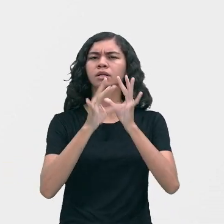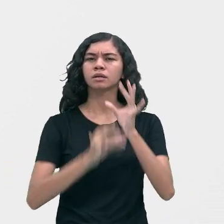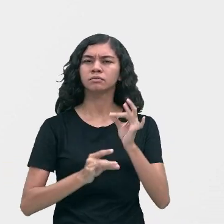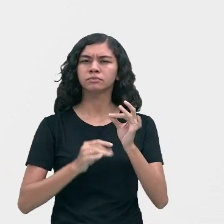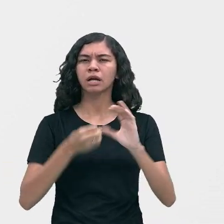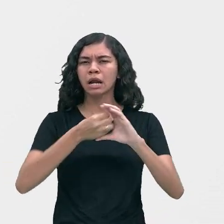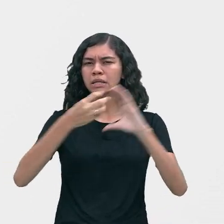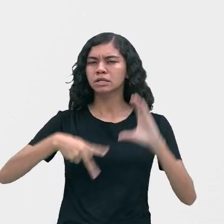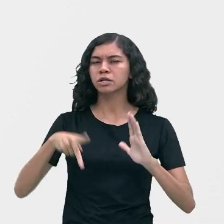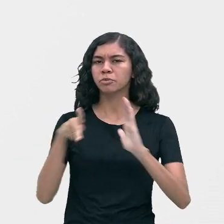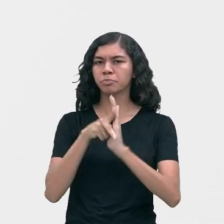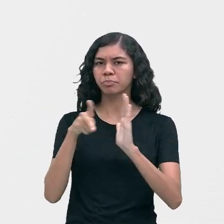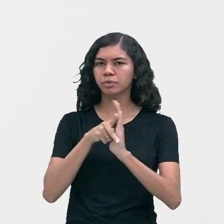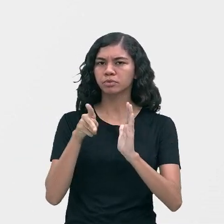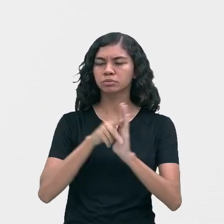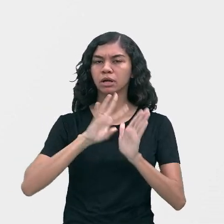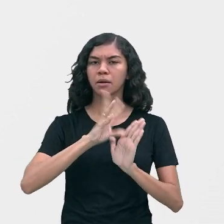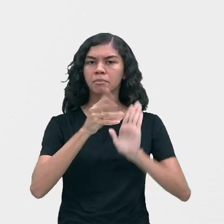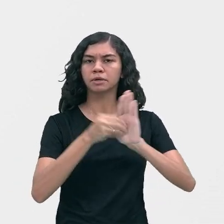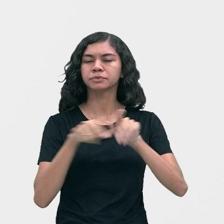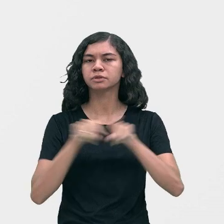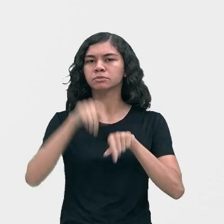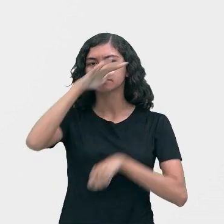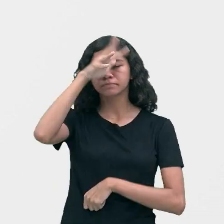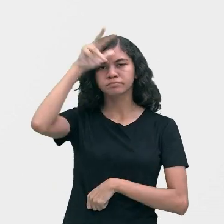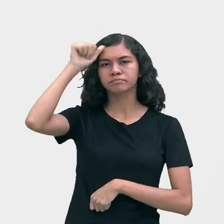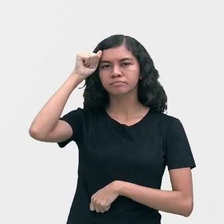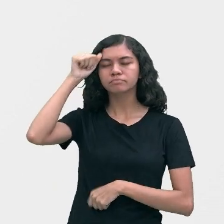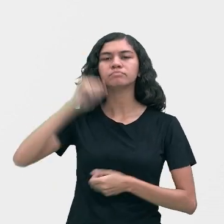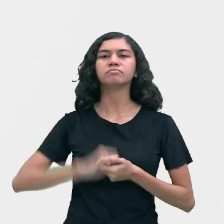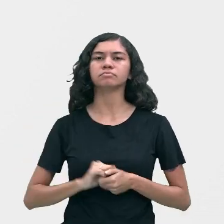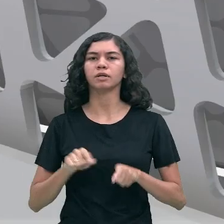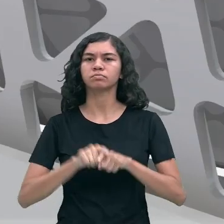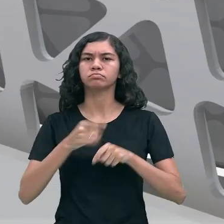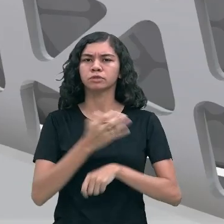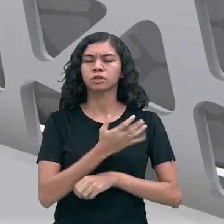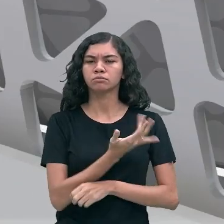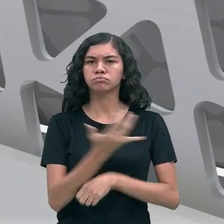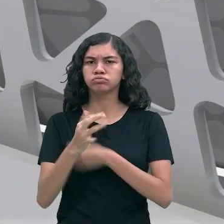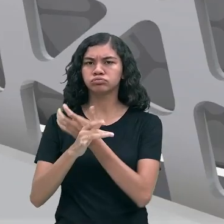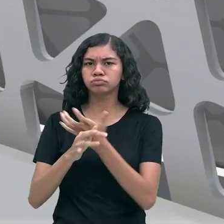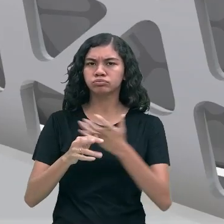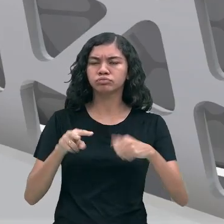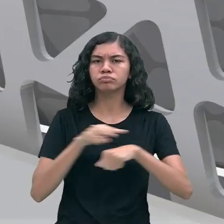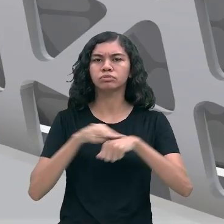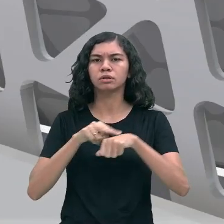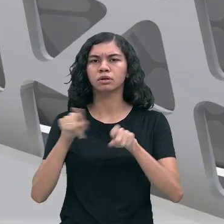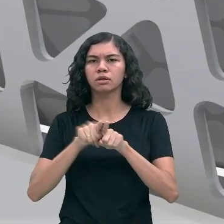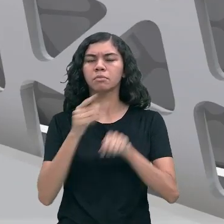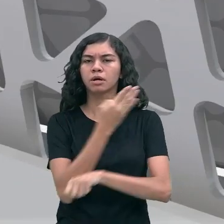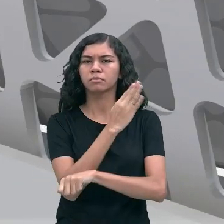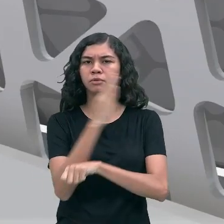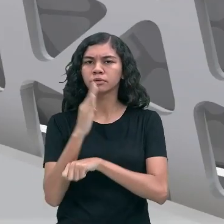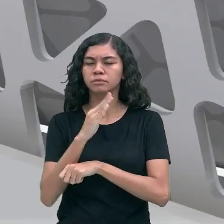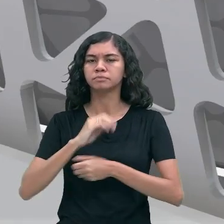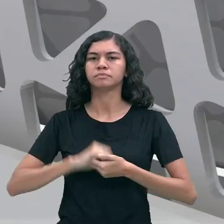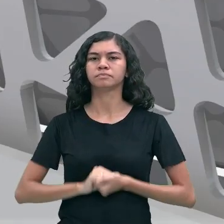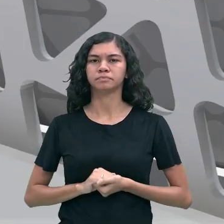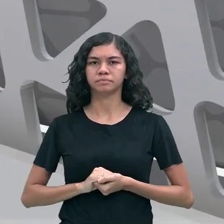da Amazônia e do Amazonas, vegetação e bioma amazônico. Então vamos lá dar início à nossa